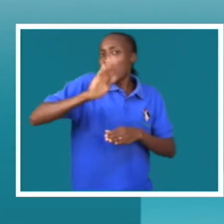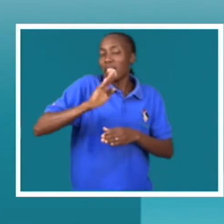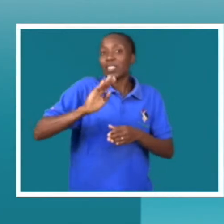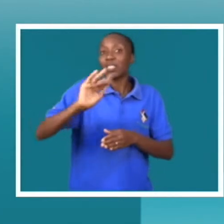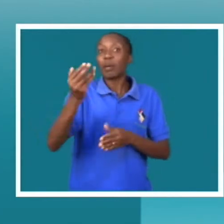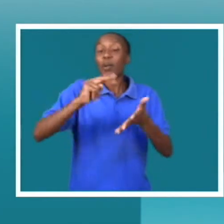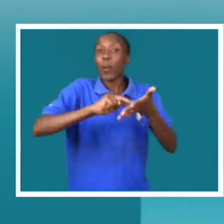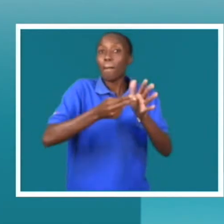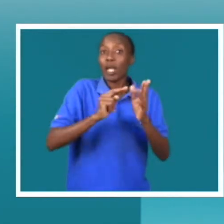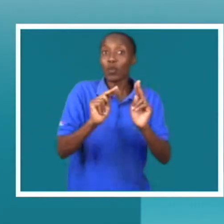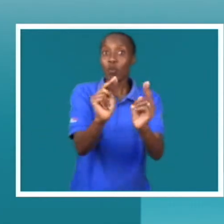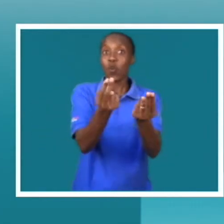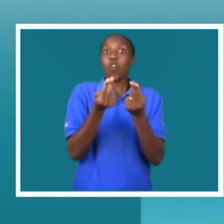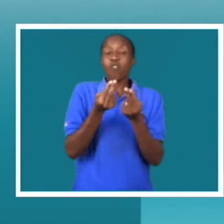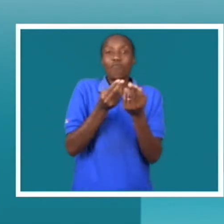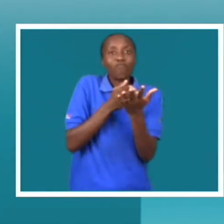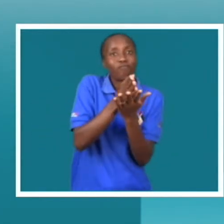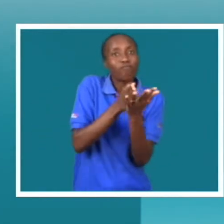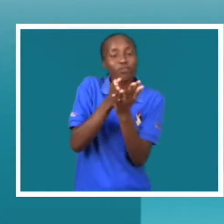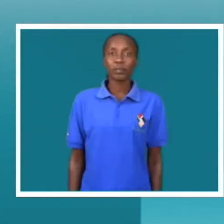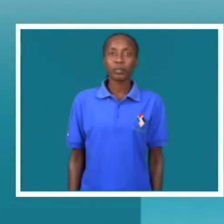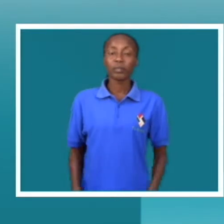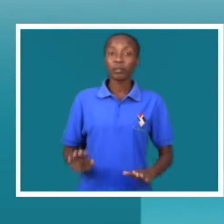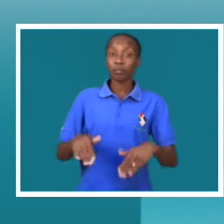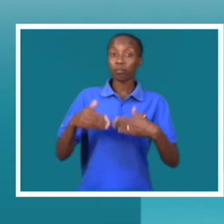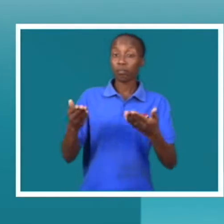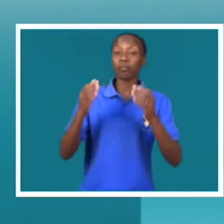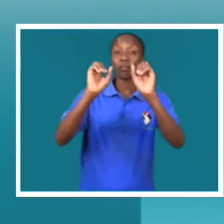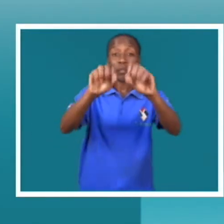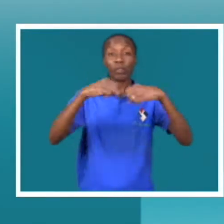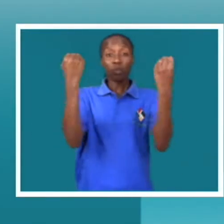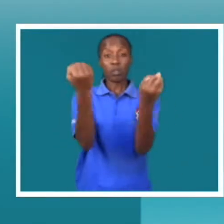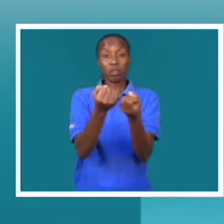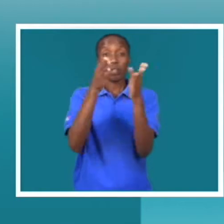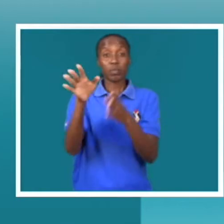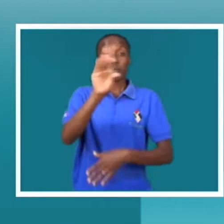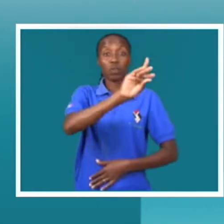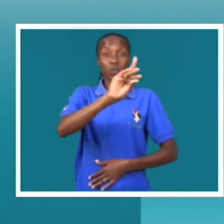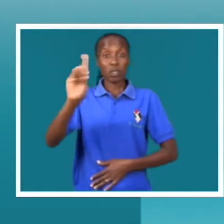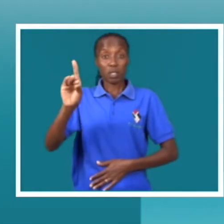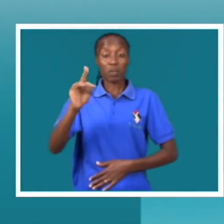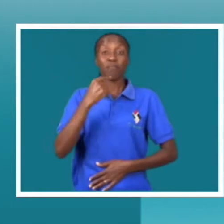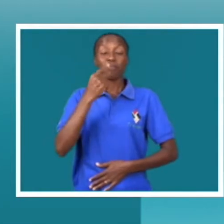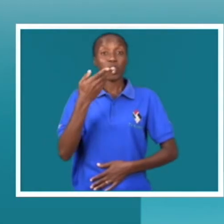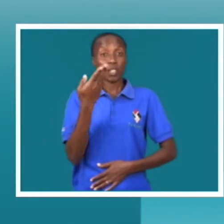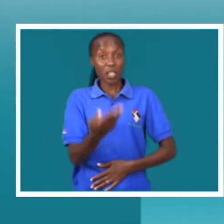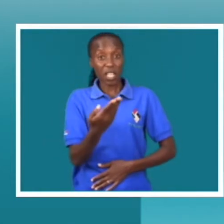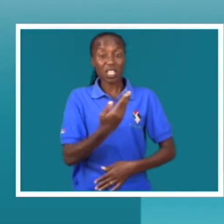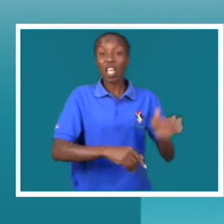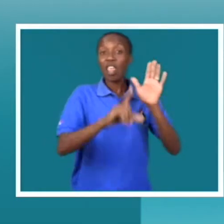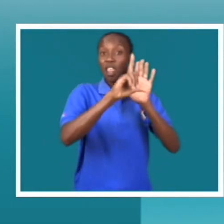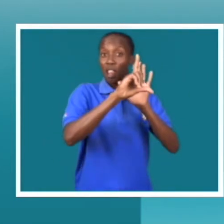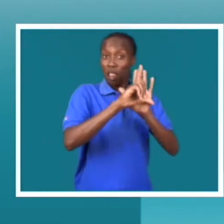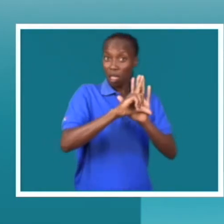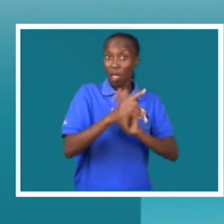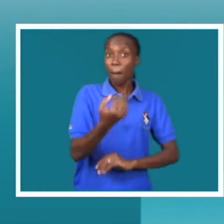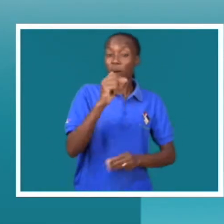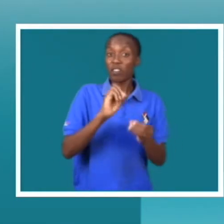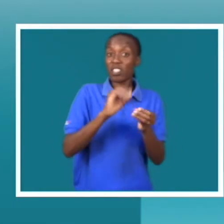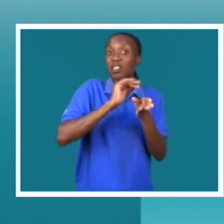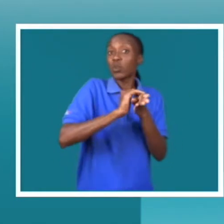o novo plano estratégico do MASC. Mas as associações de pessoas com deficiência consideram que este instrumento